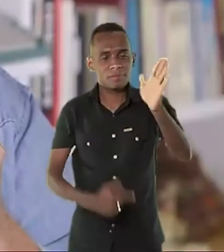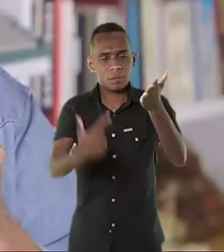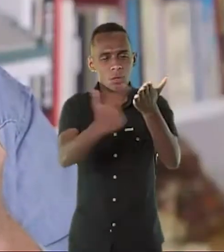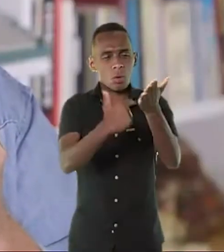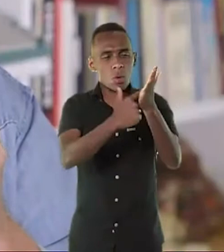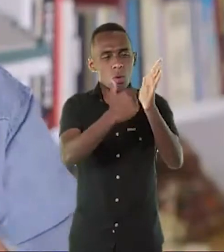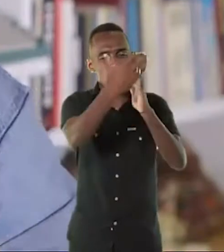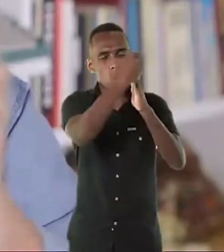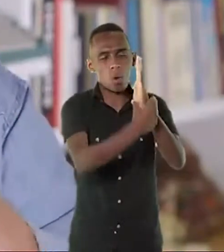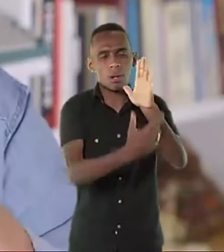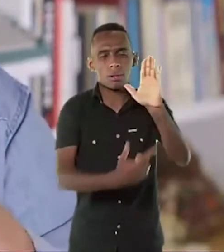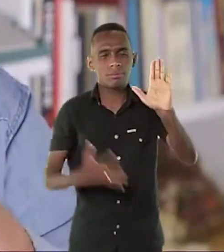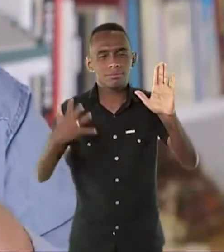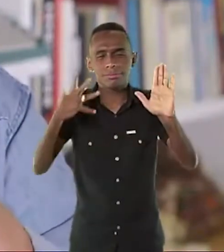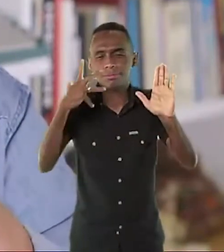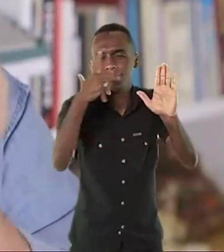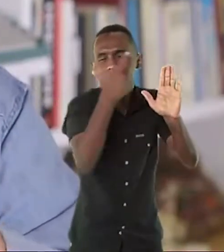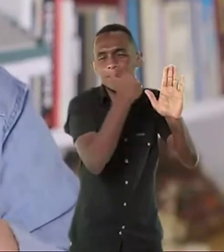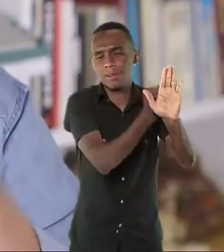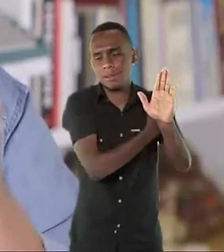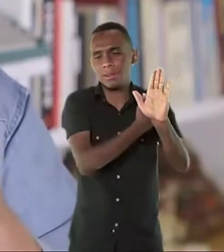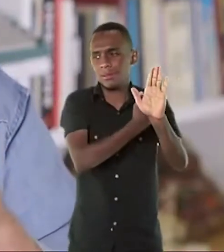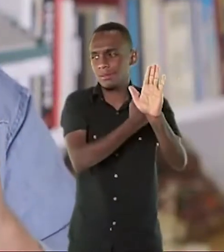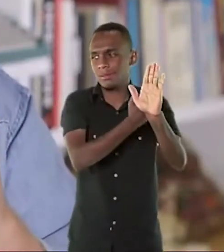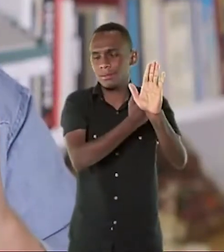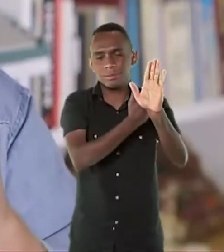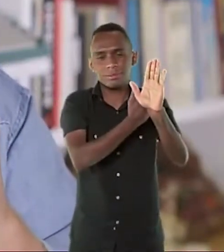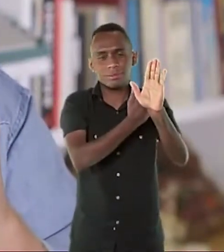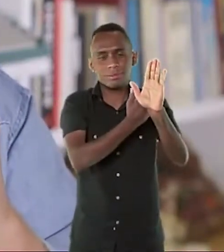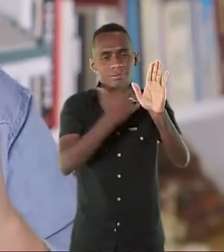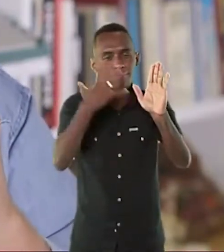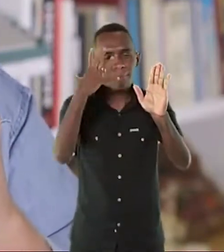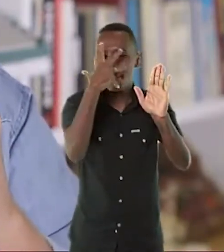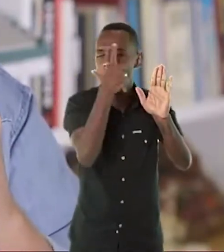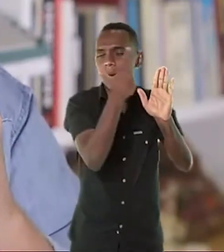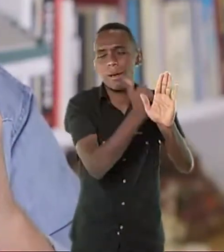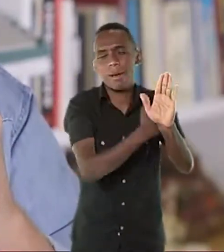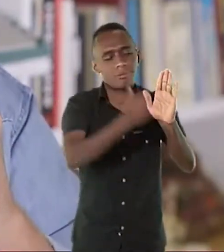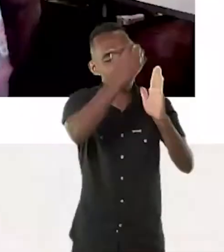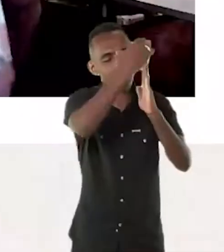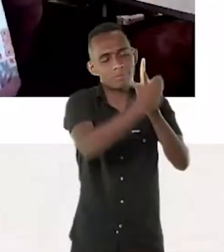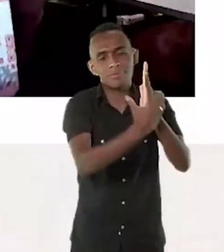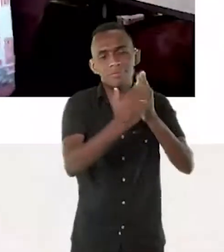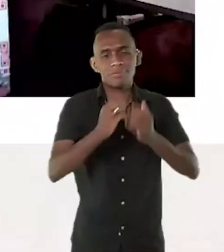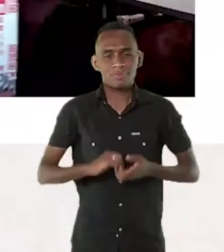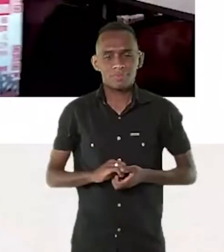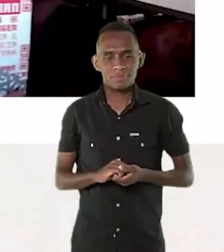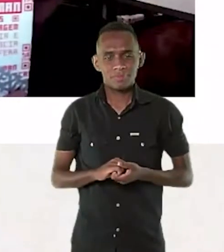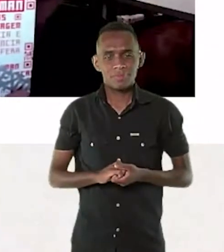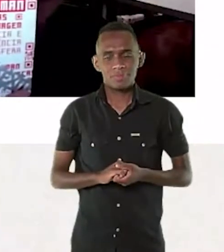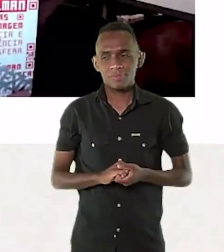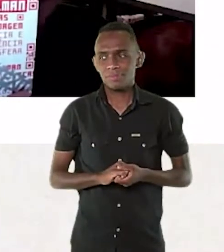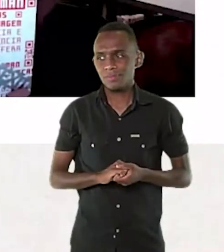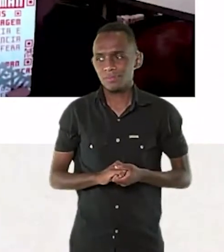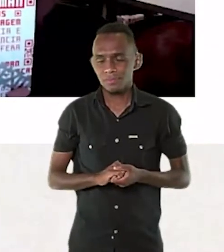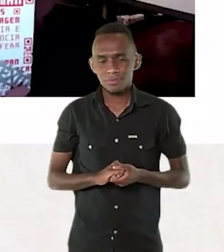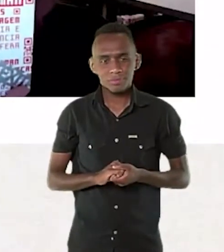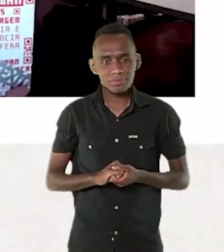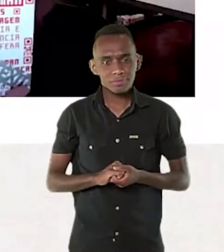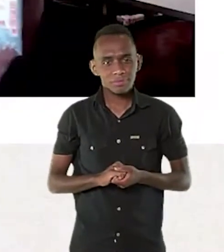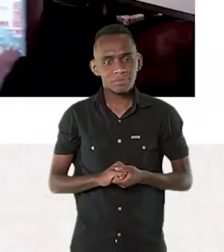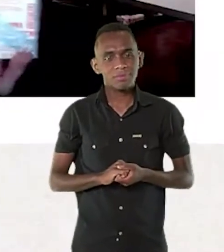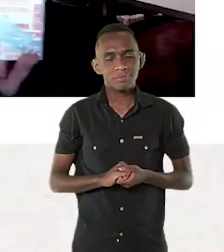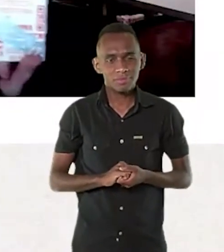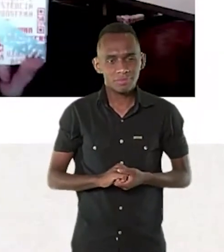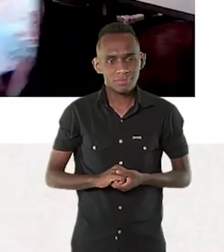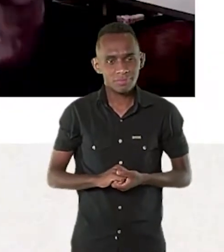linda. Afonso segura nas mãos o livro de Gisele Beigelman. Da Ubu